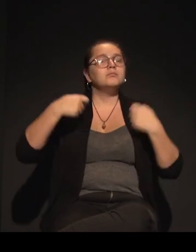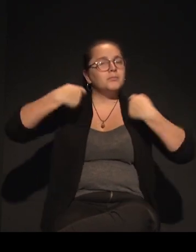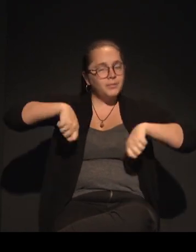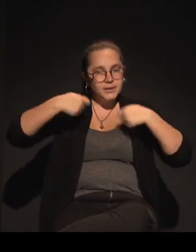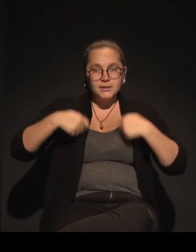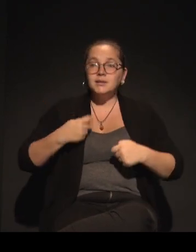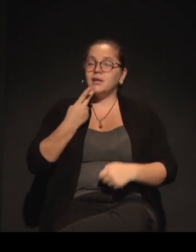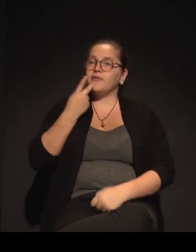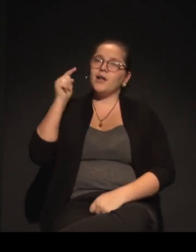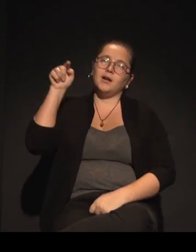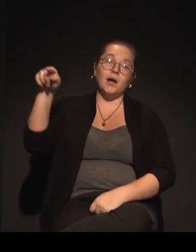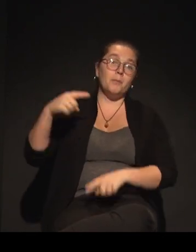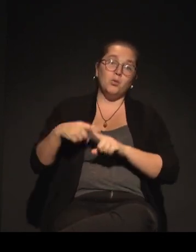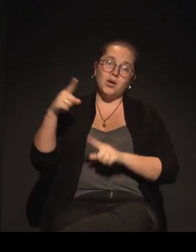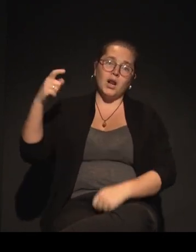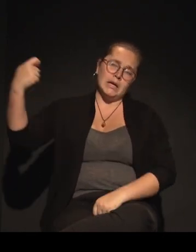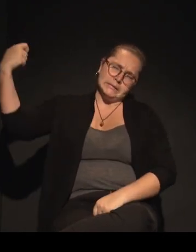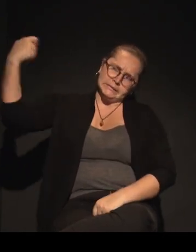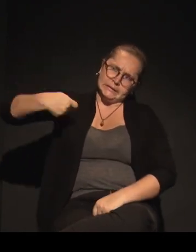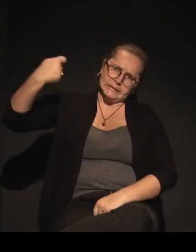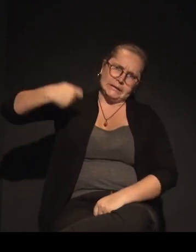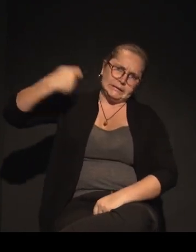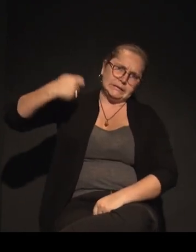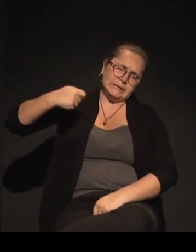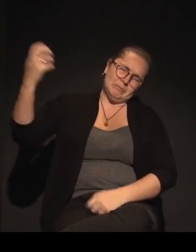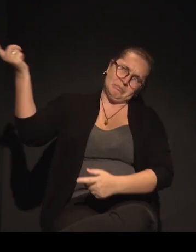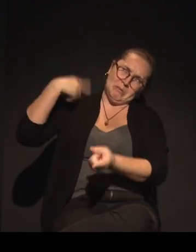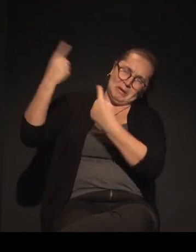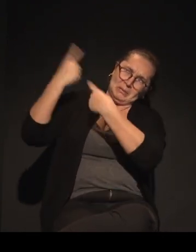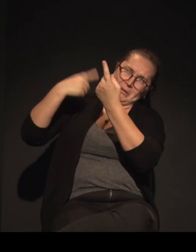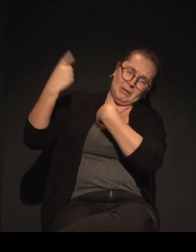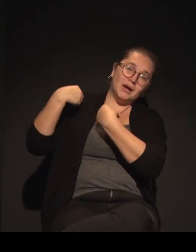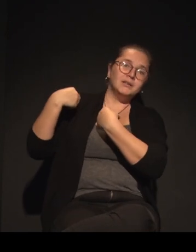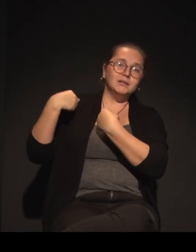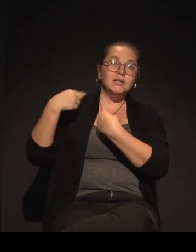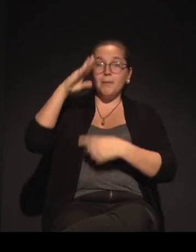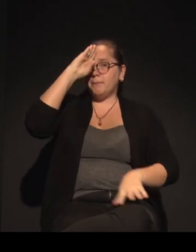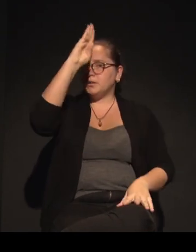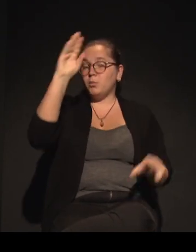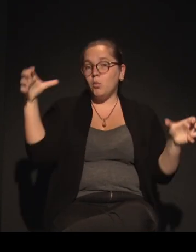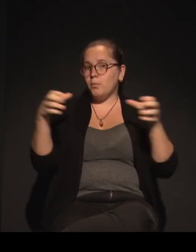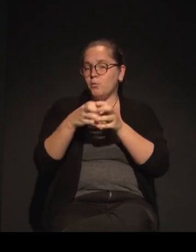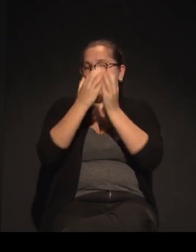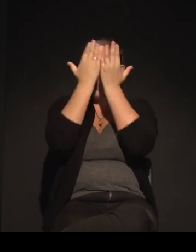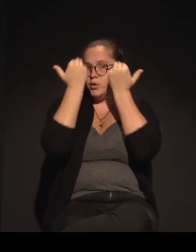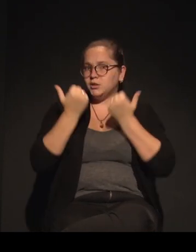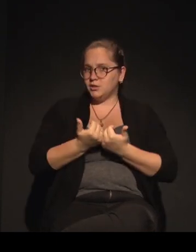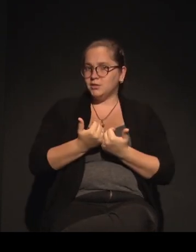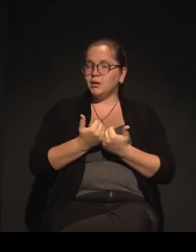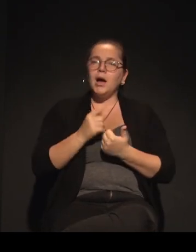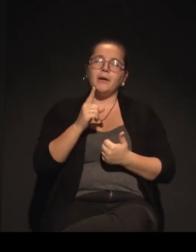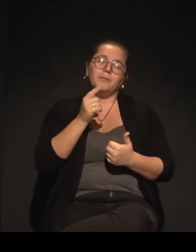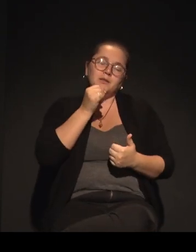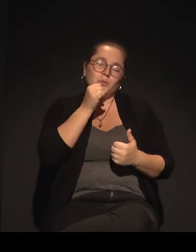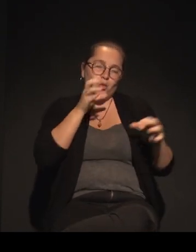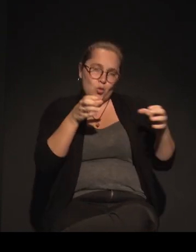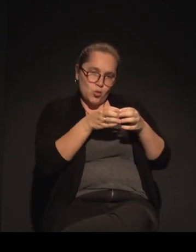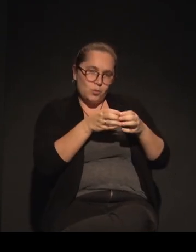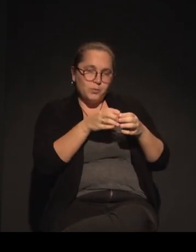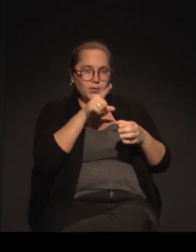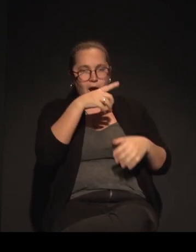foi imposto pra nós né é principalmente os povos indígenas de modo geral não só para mais que mora lá na bahia que foi o